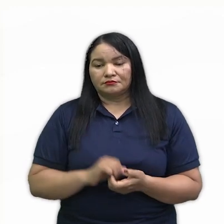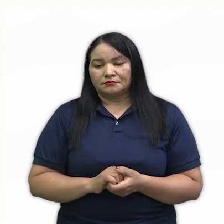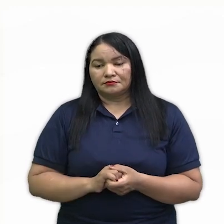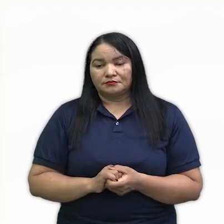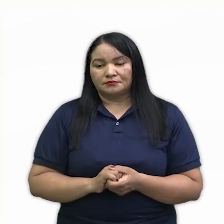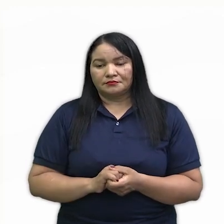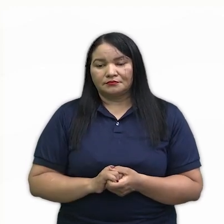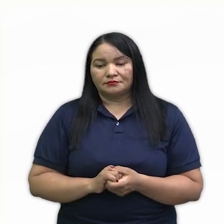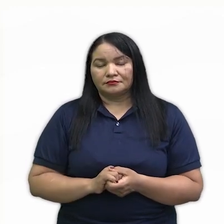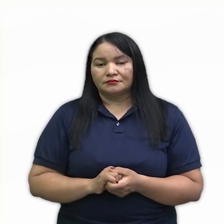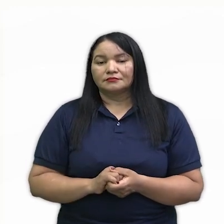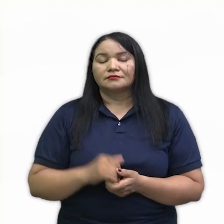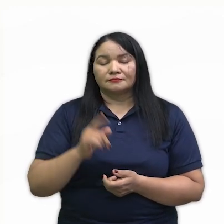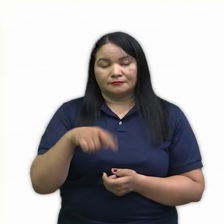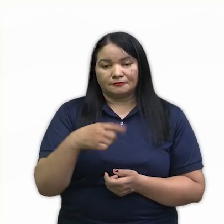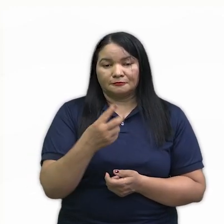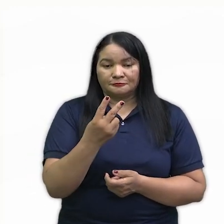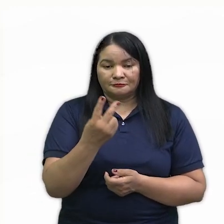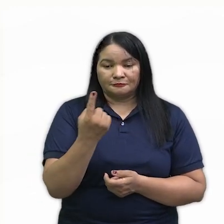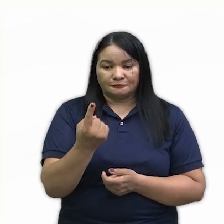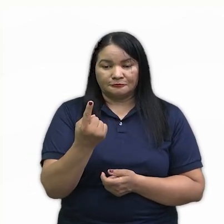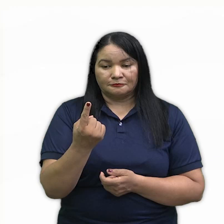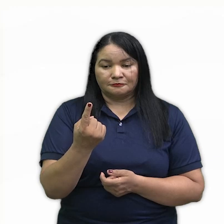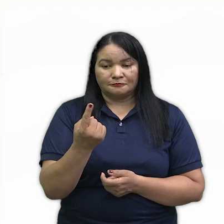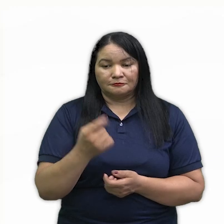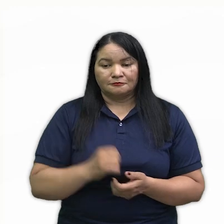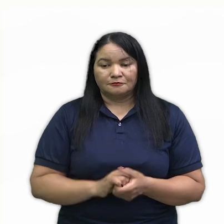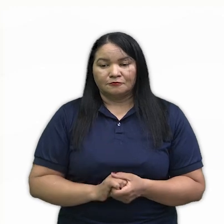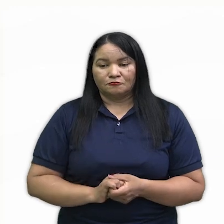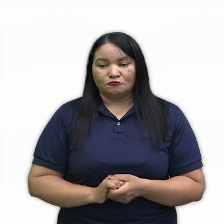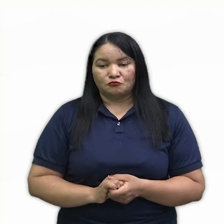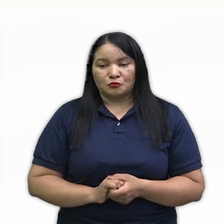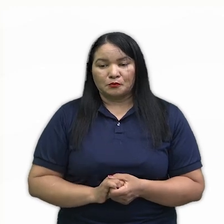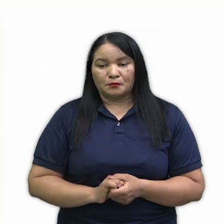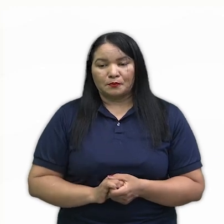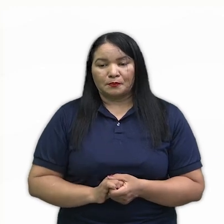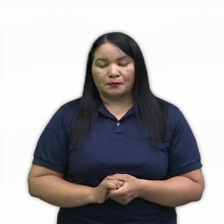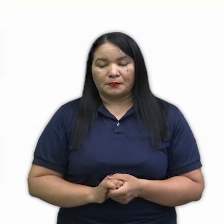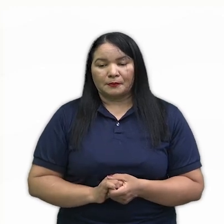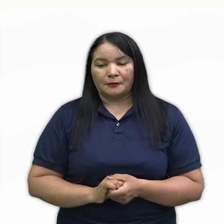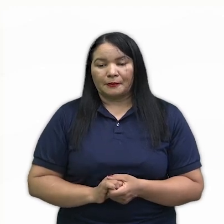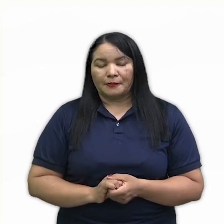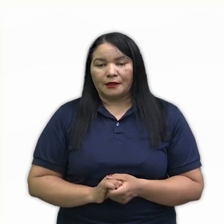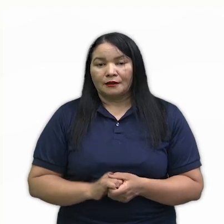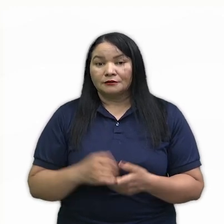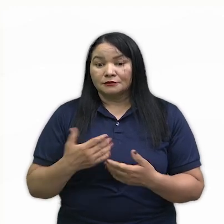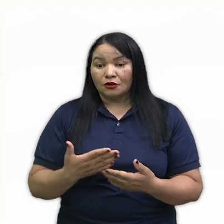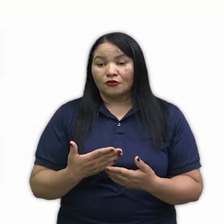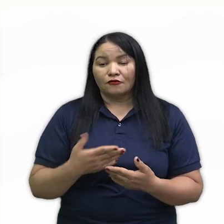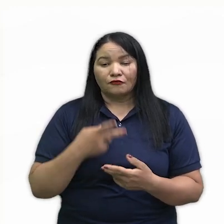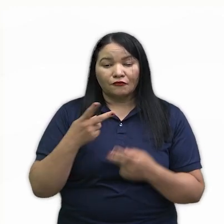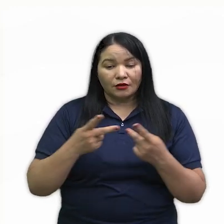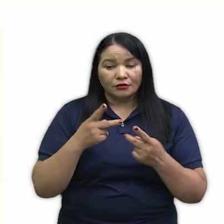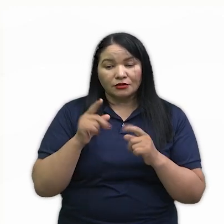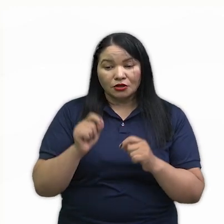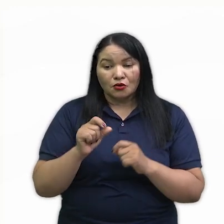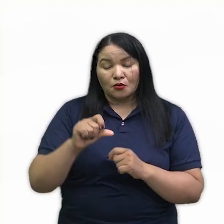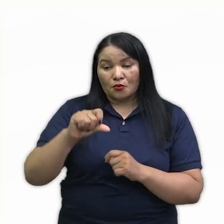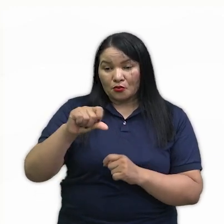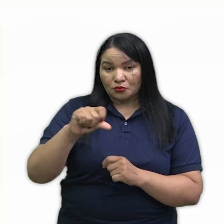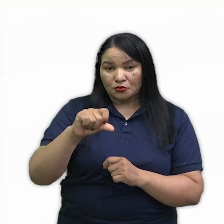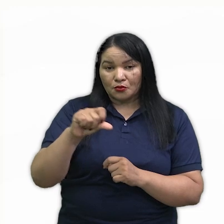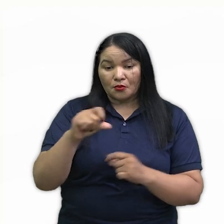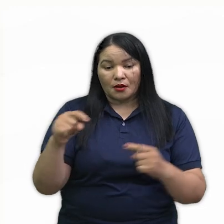aqui, ó, é o 21, né? O nono termo é o 21. Ele está dizendo que o nono termo corresponde